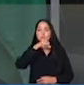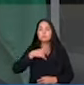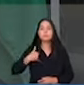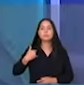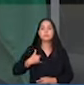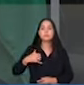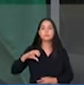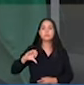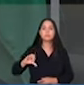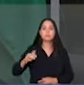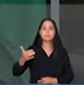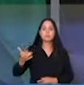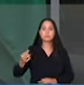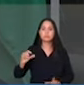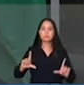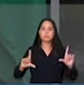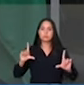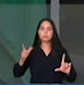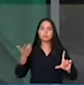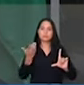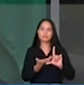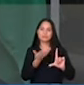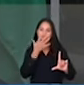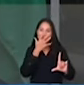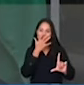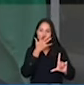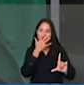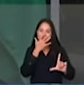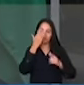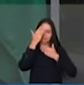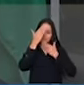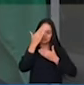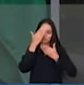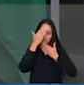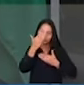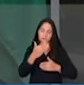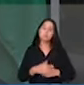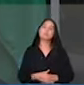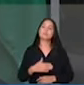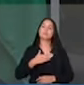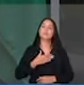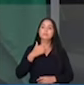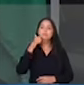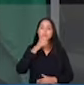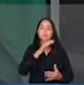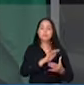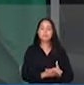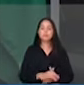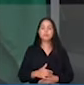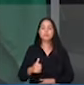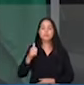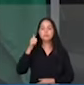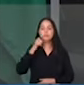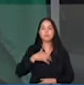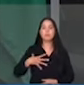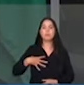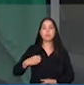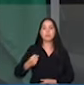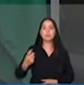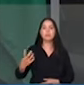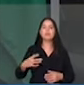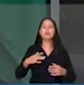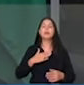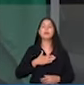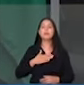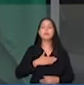está nos assistindo pela TV Câmara a minha esposa minhas filhas e minha neta por enc serem